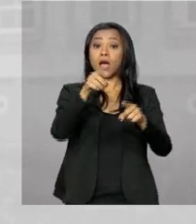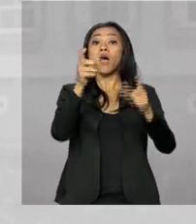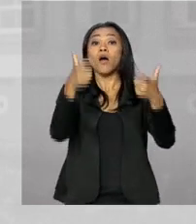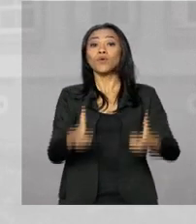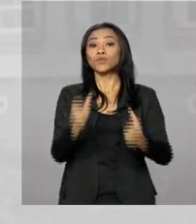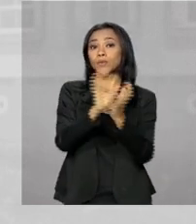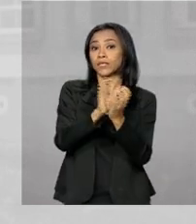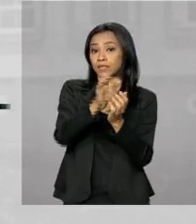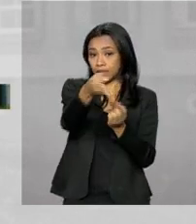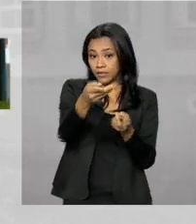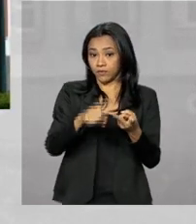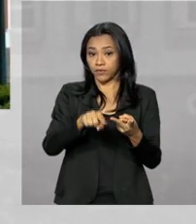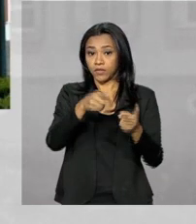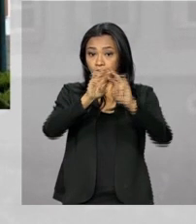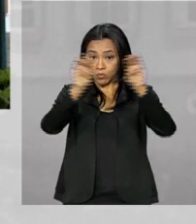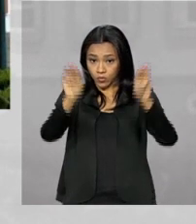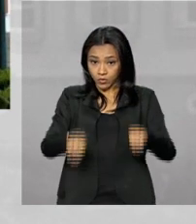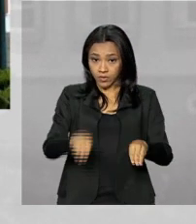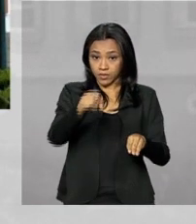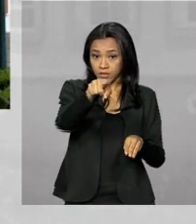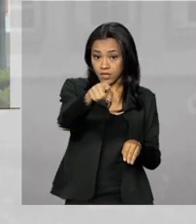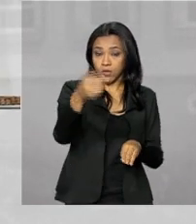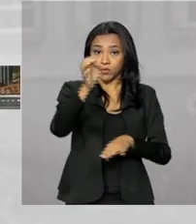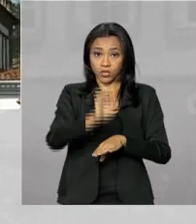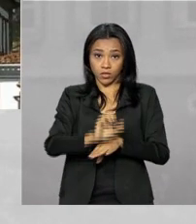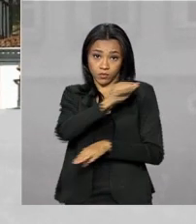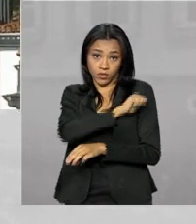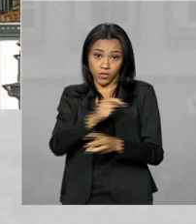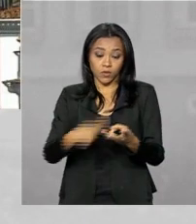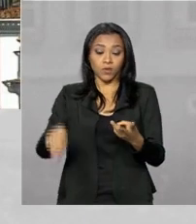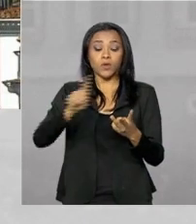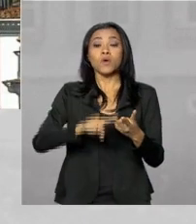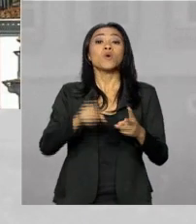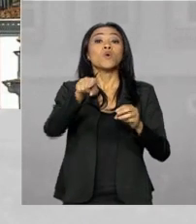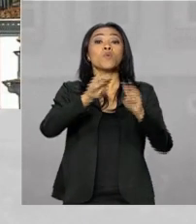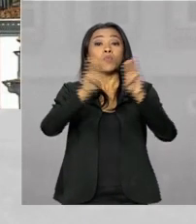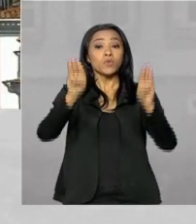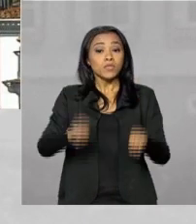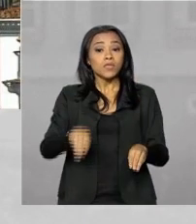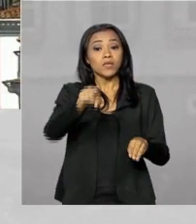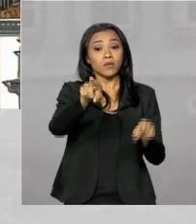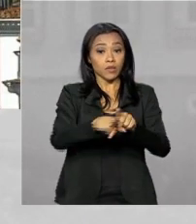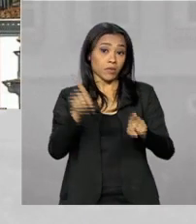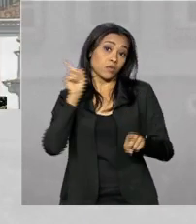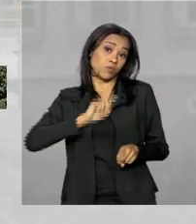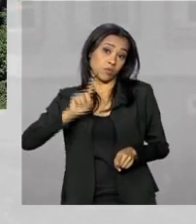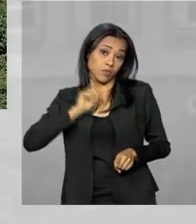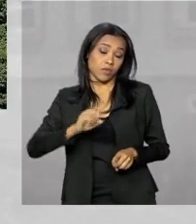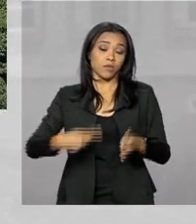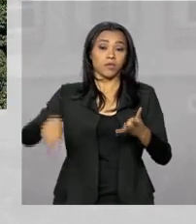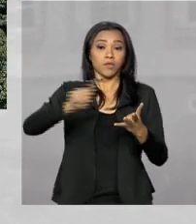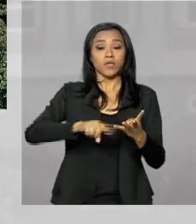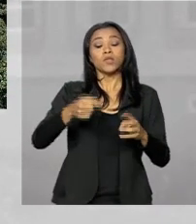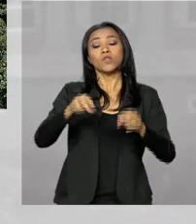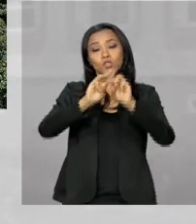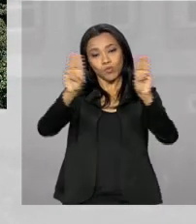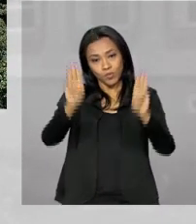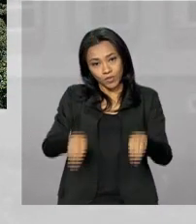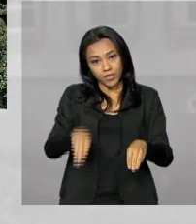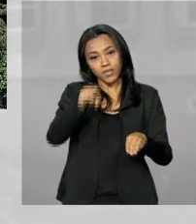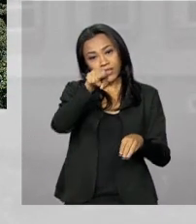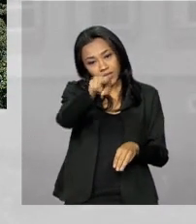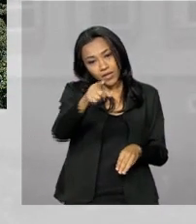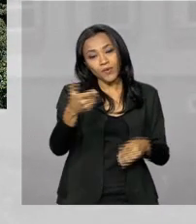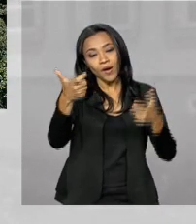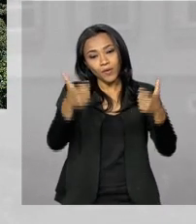recife o museu imperial de petrópolis o museu da inconfidência em ouro preto minas gerais eo museu nacional de belas